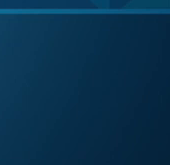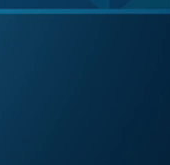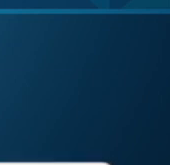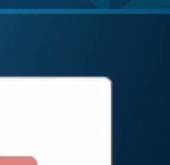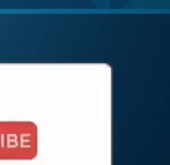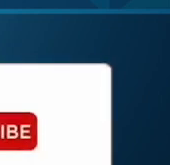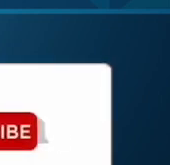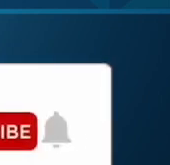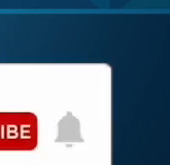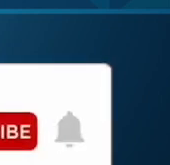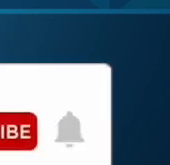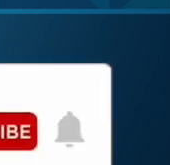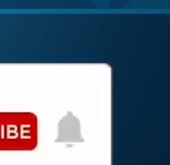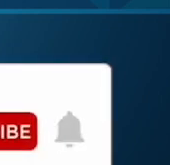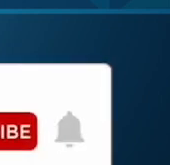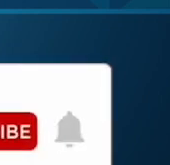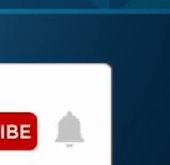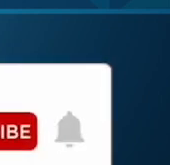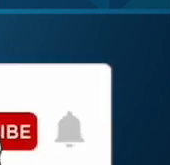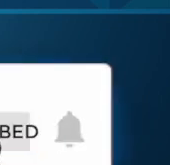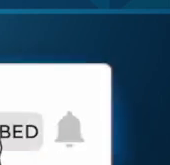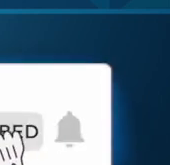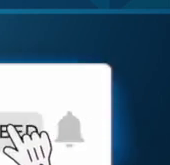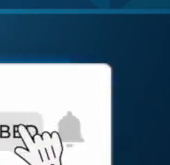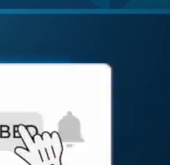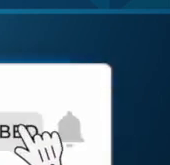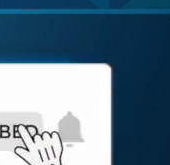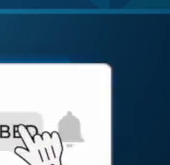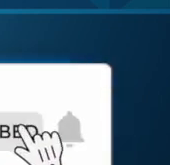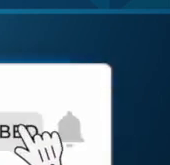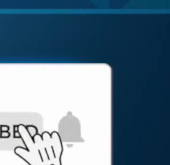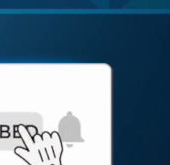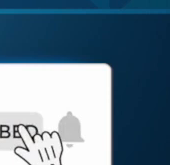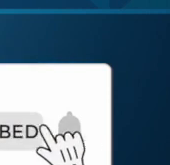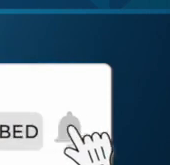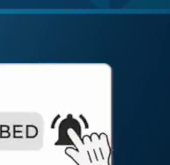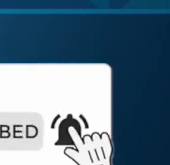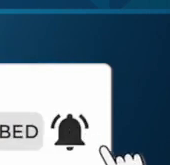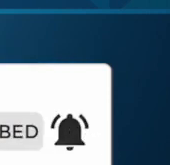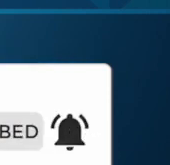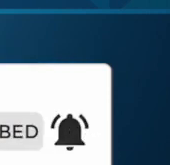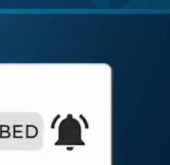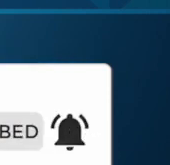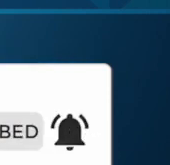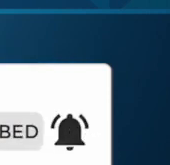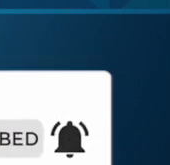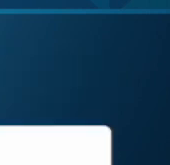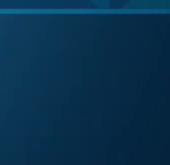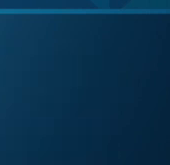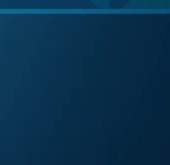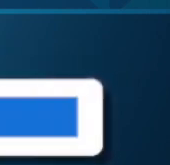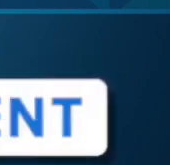informação factuais no atuais, keta haluha inscreva iha canal RTTL, hanehang butão